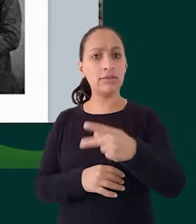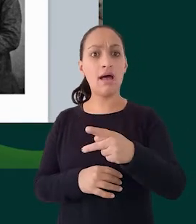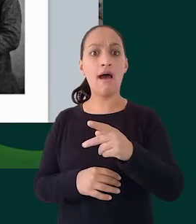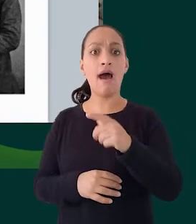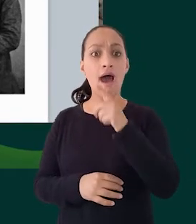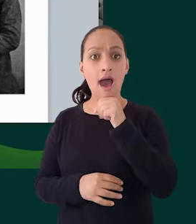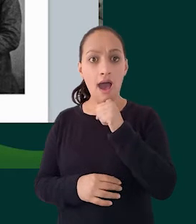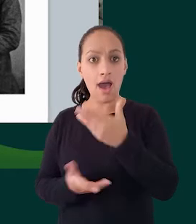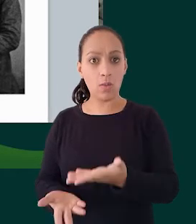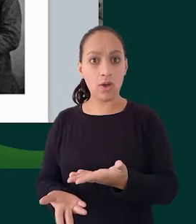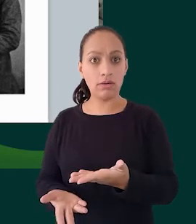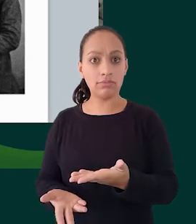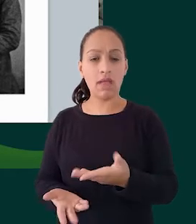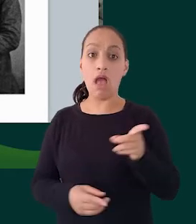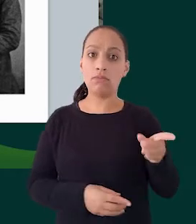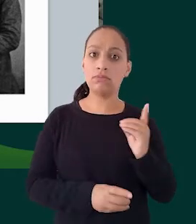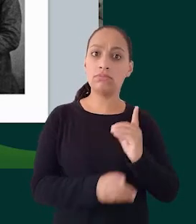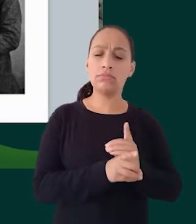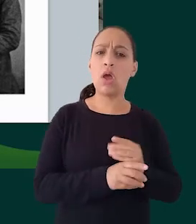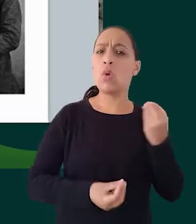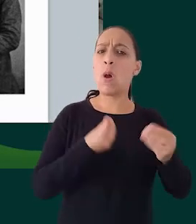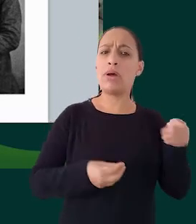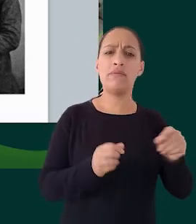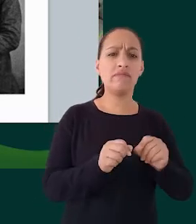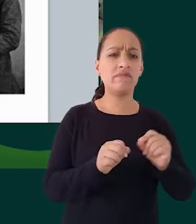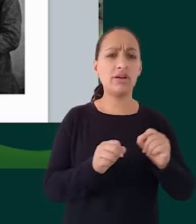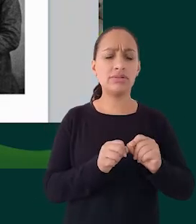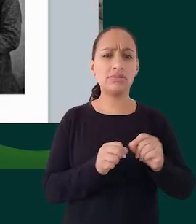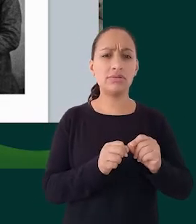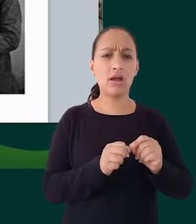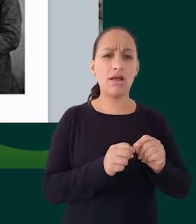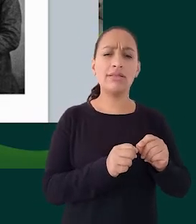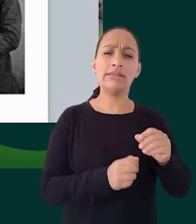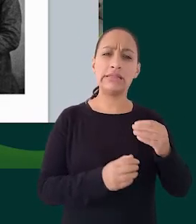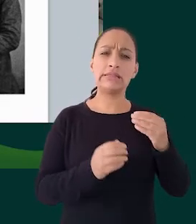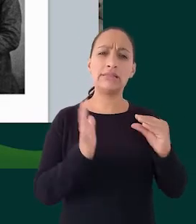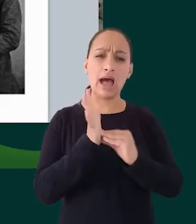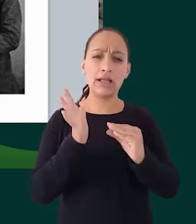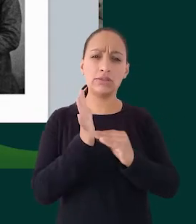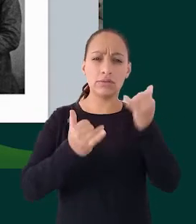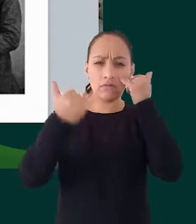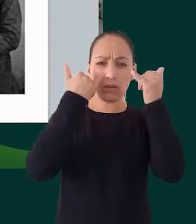coletar dados e pontuar esses dados, os dados de onde as mortes